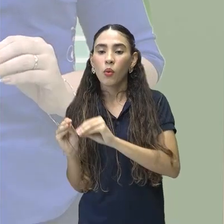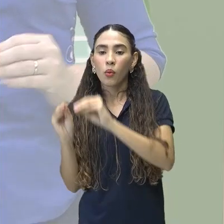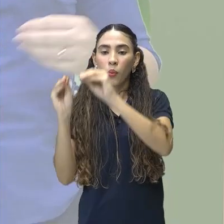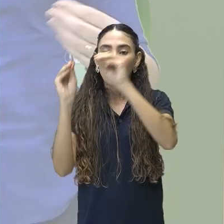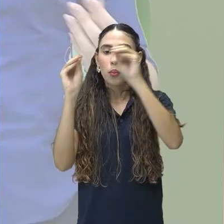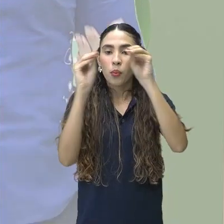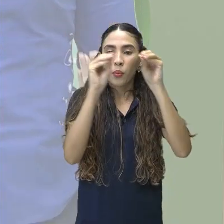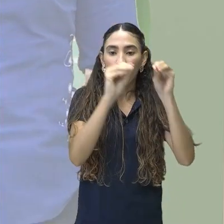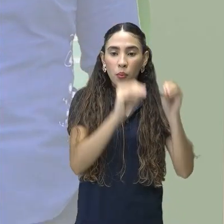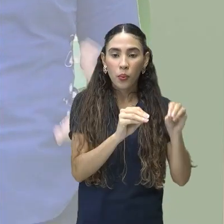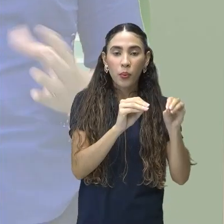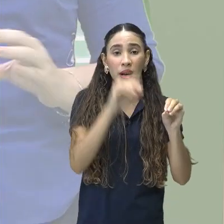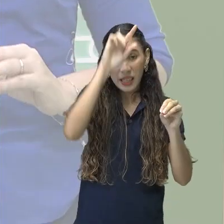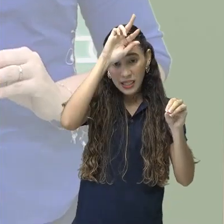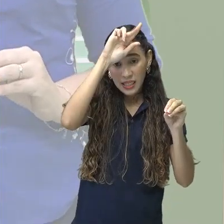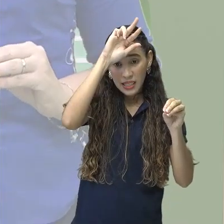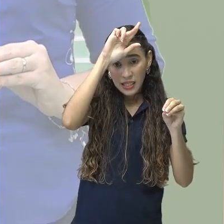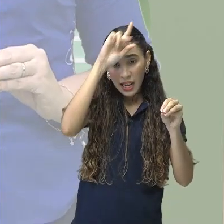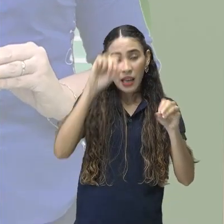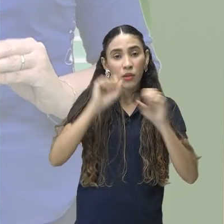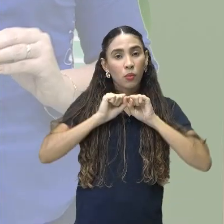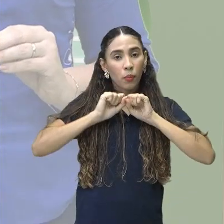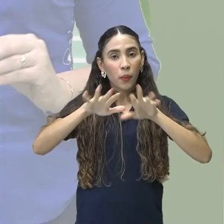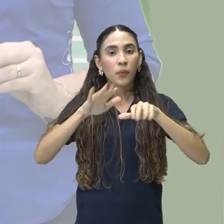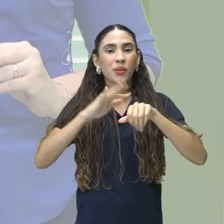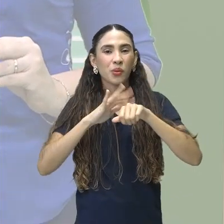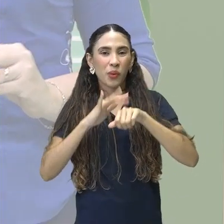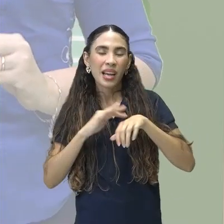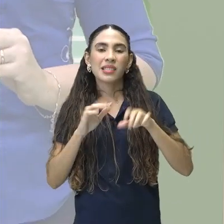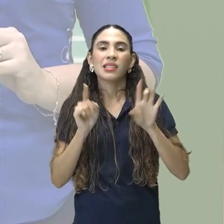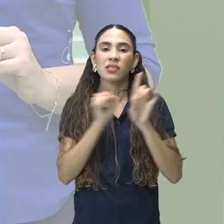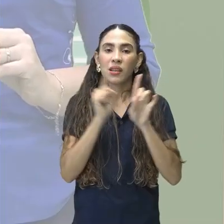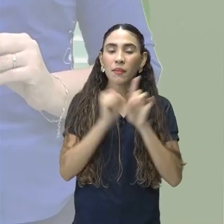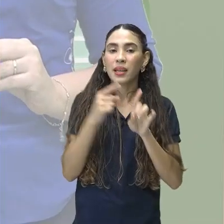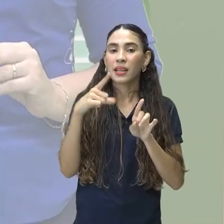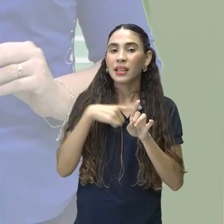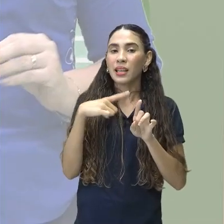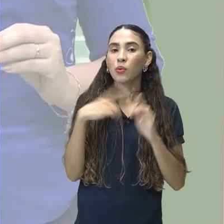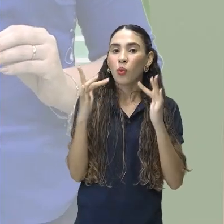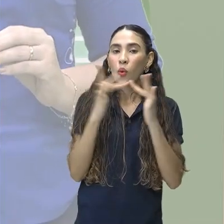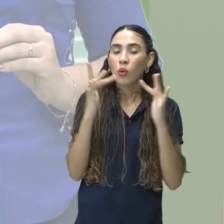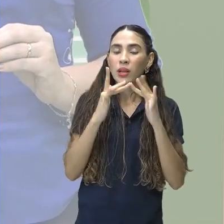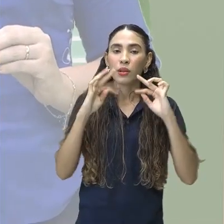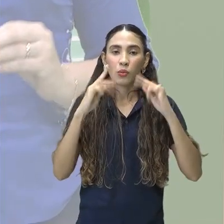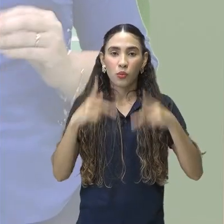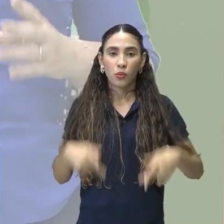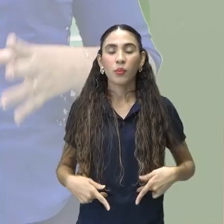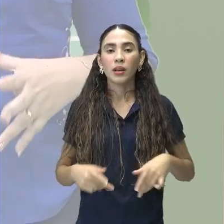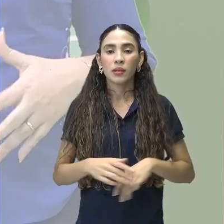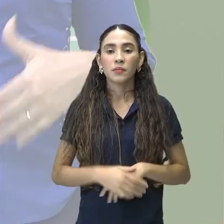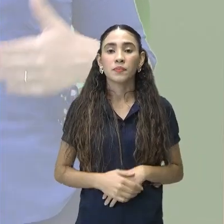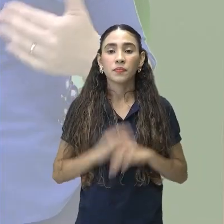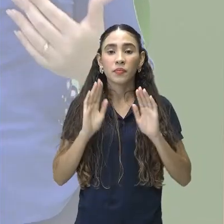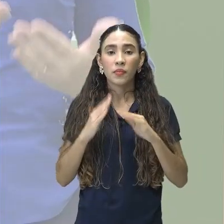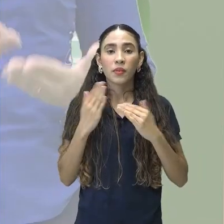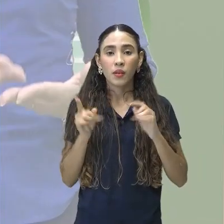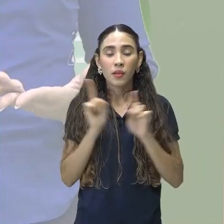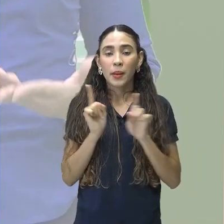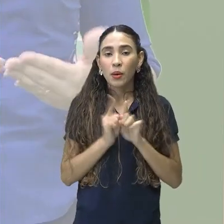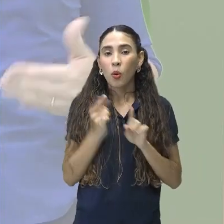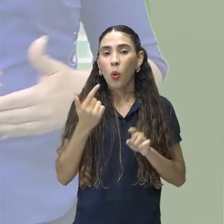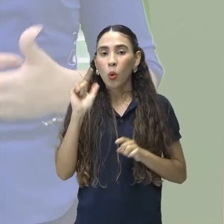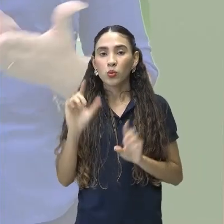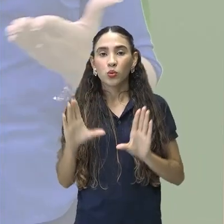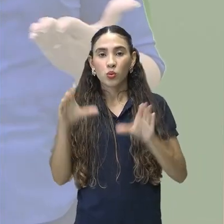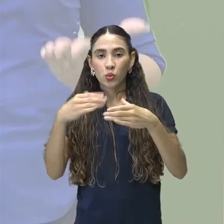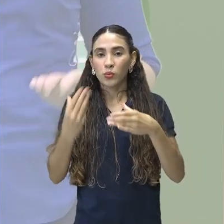né? Insetos que podem transmitir doenças acabam aí tendo contato com os seres humanos, e ainda outras